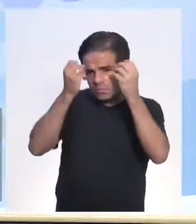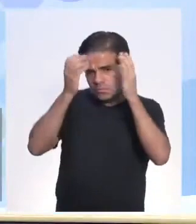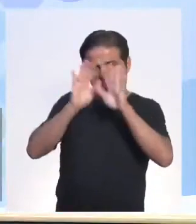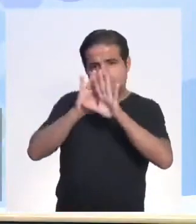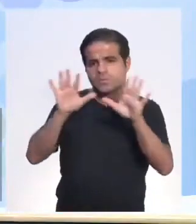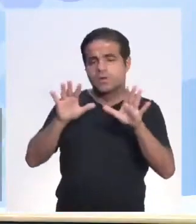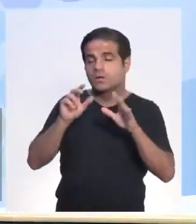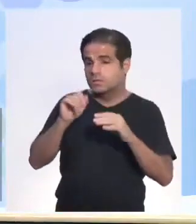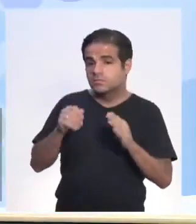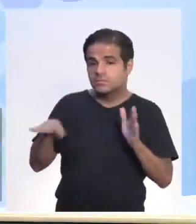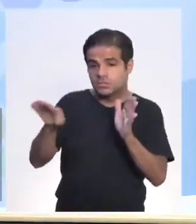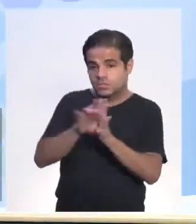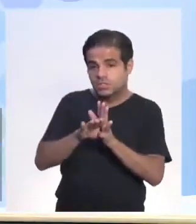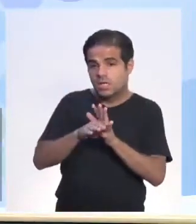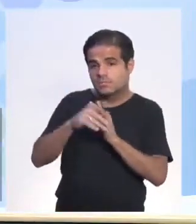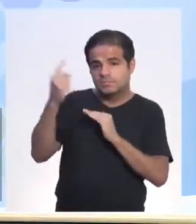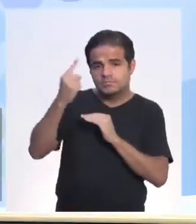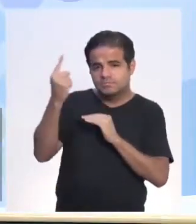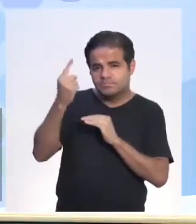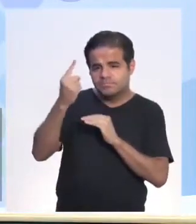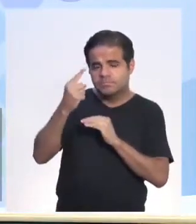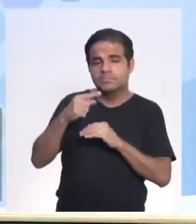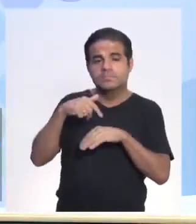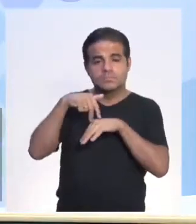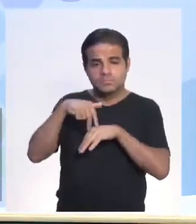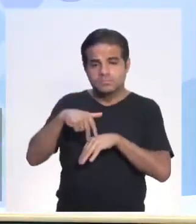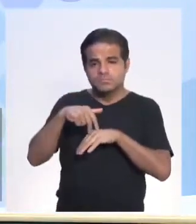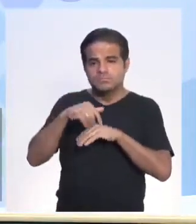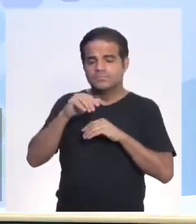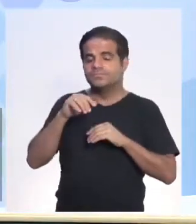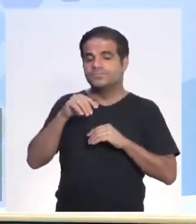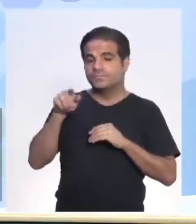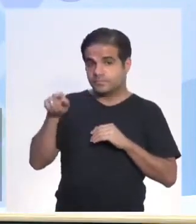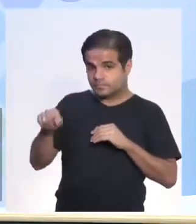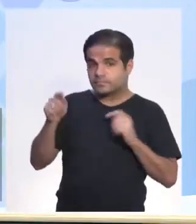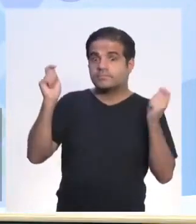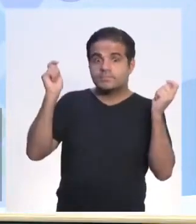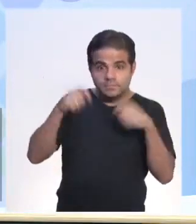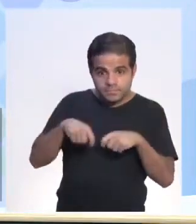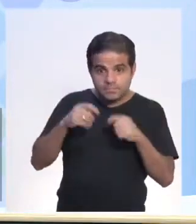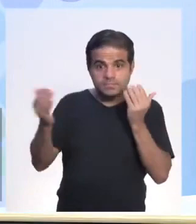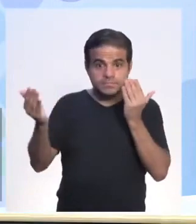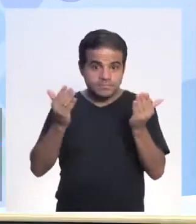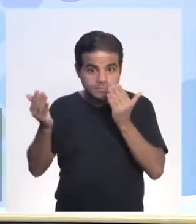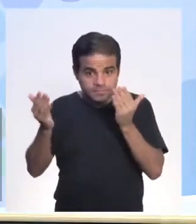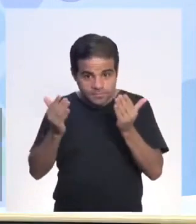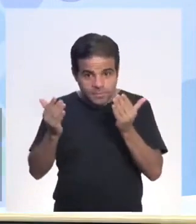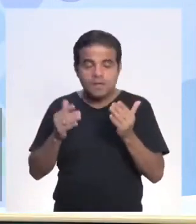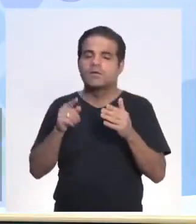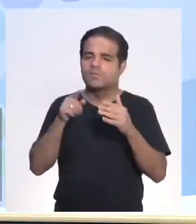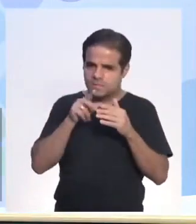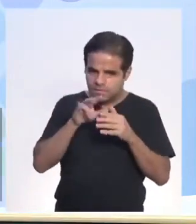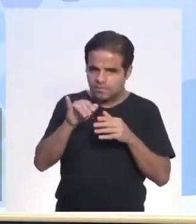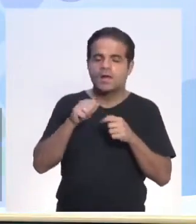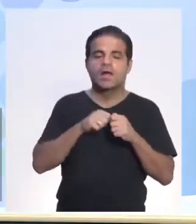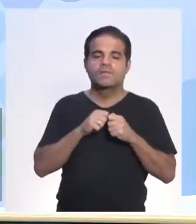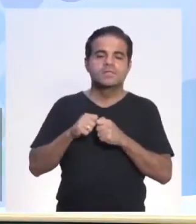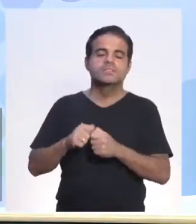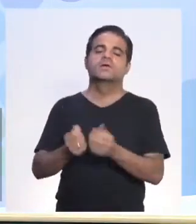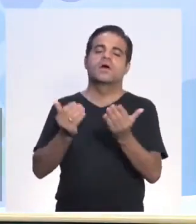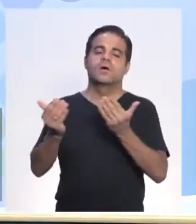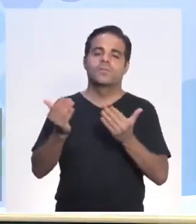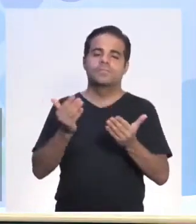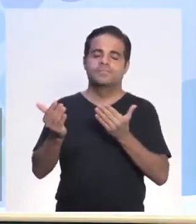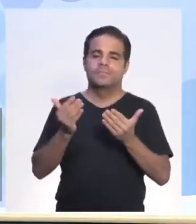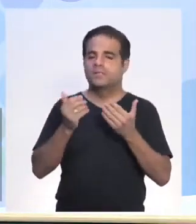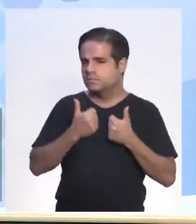importa. Quando você chegar na primeira posição desse número que der para comparar, você vai efetuar a